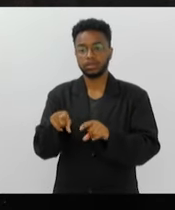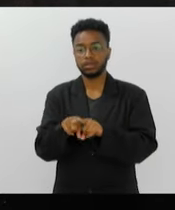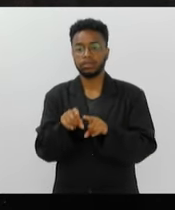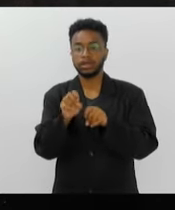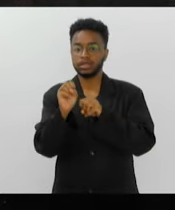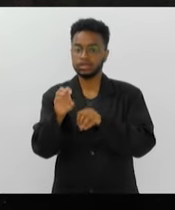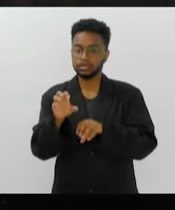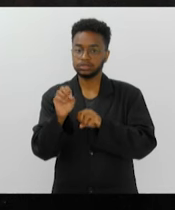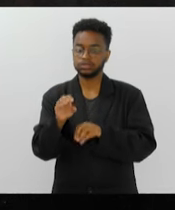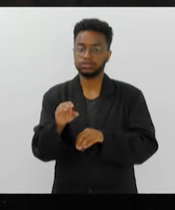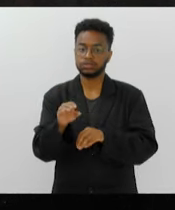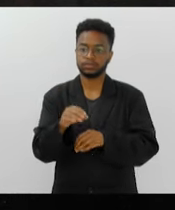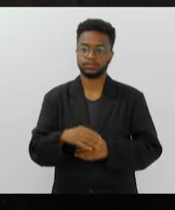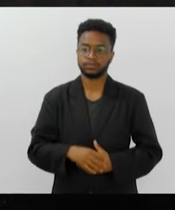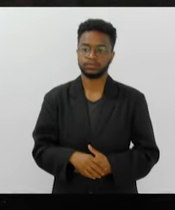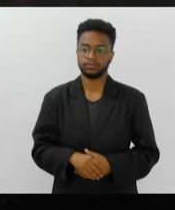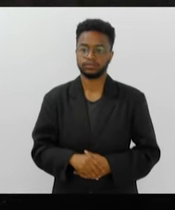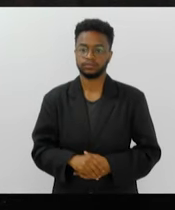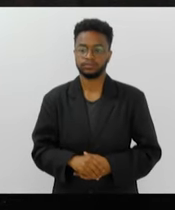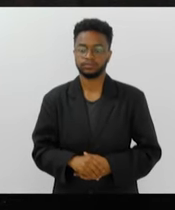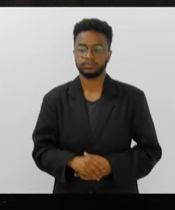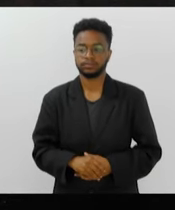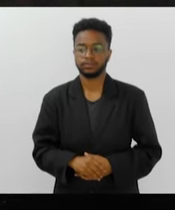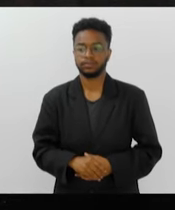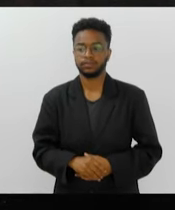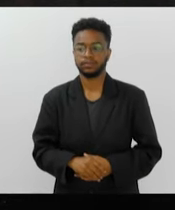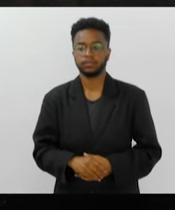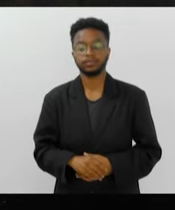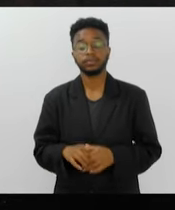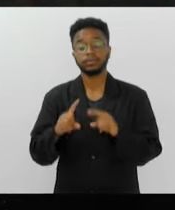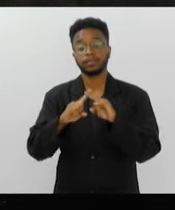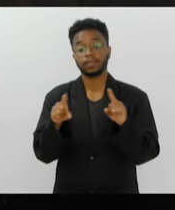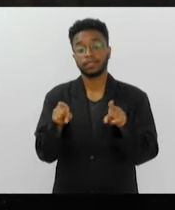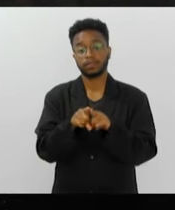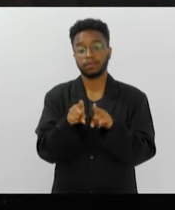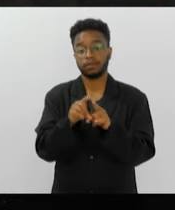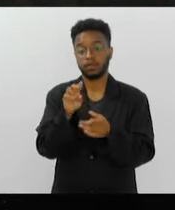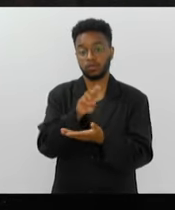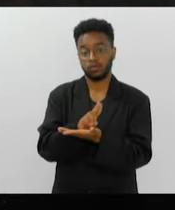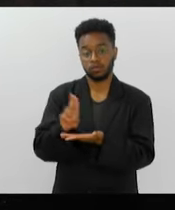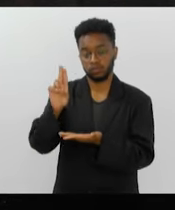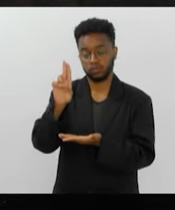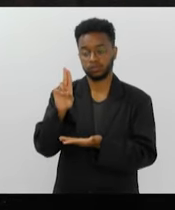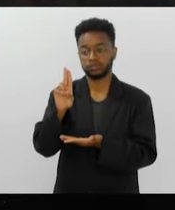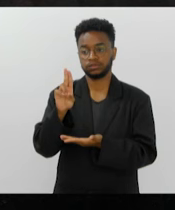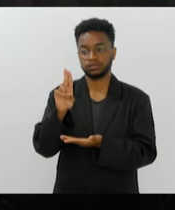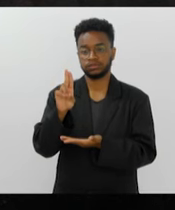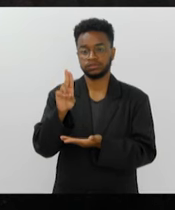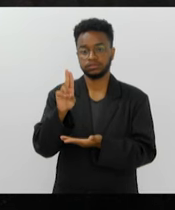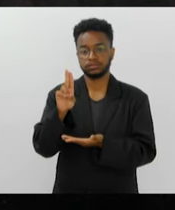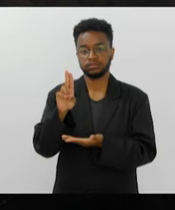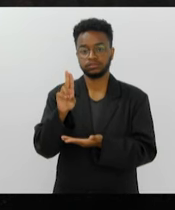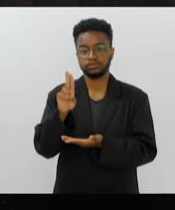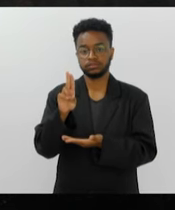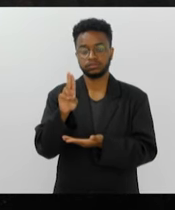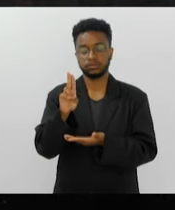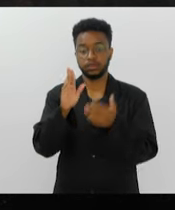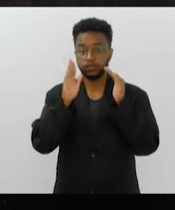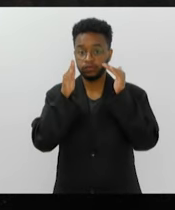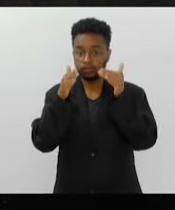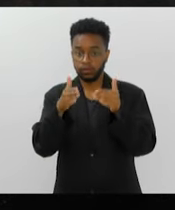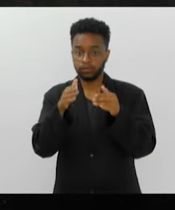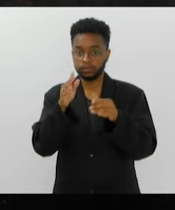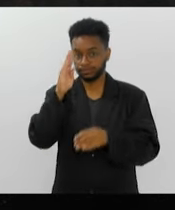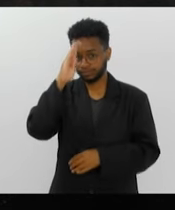ensino e mais que isso é uma universidade que atende especialmente as